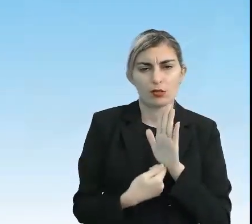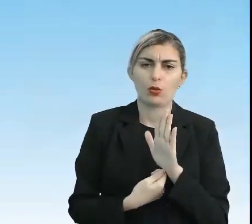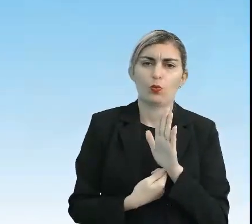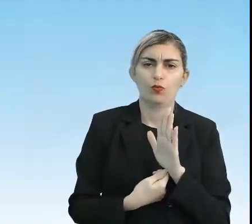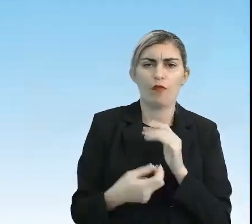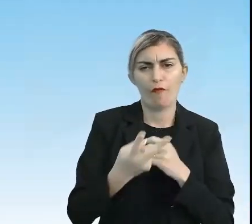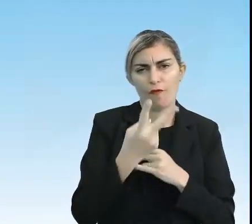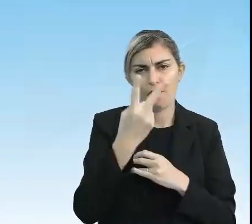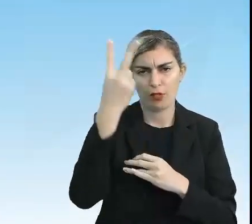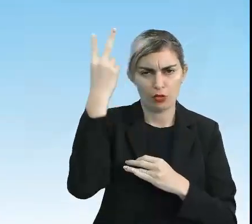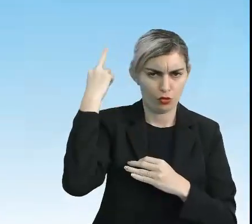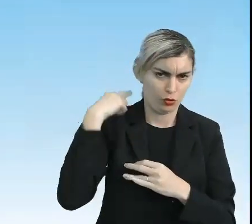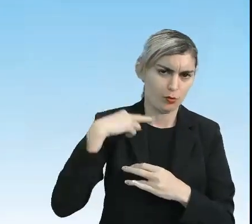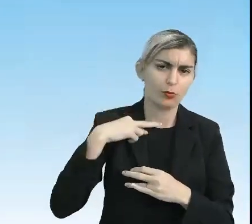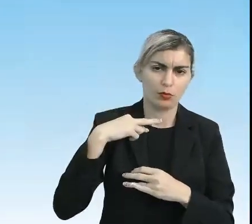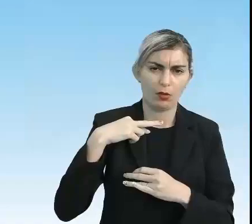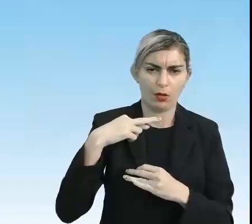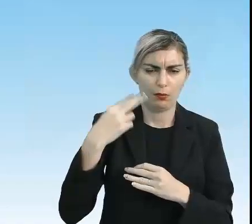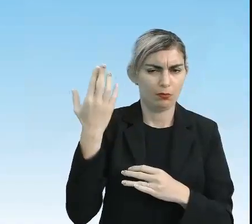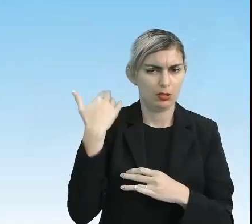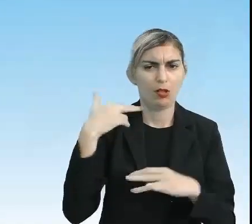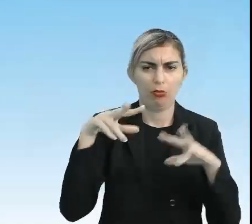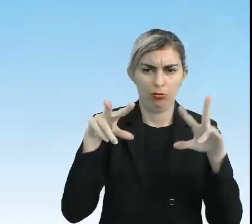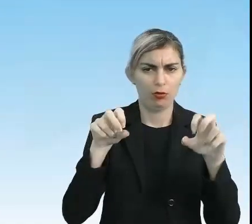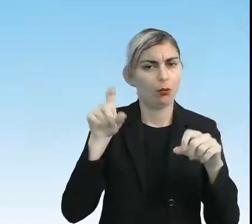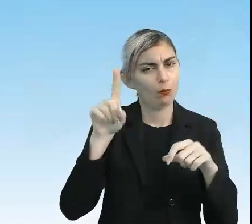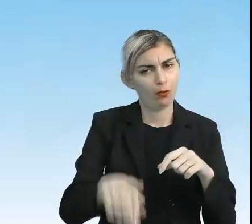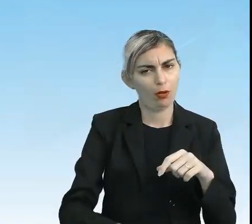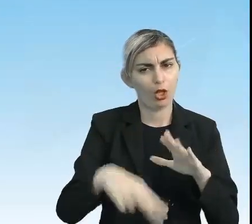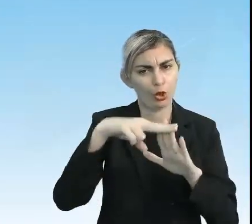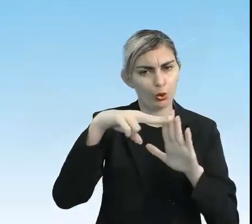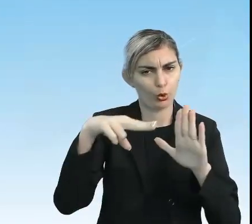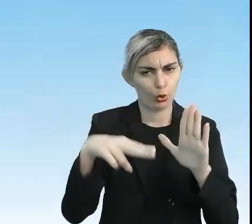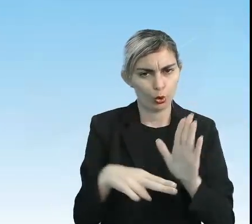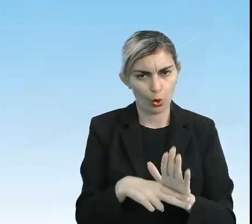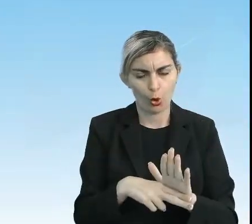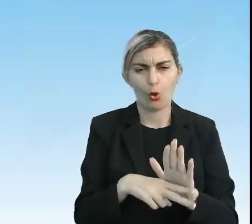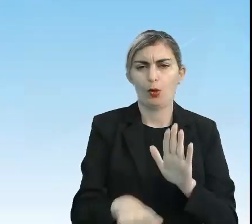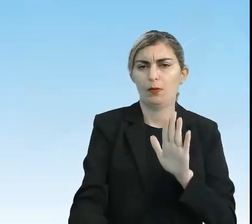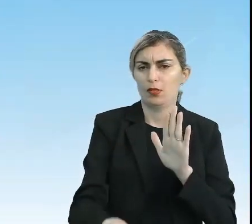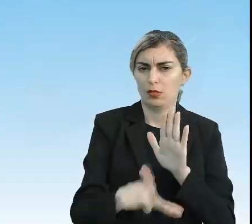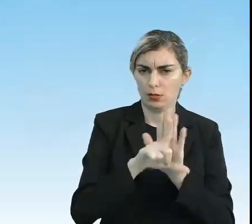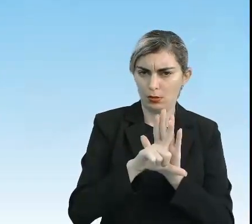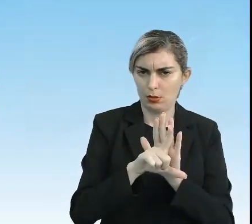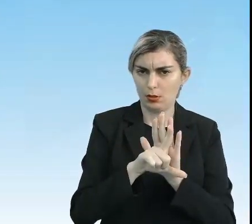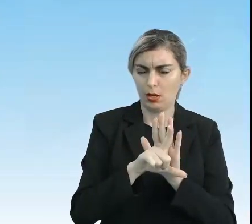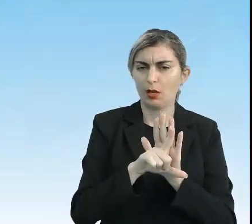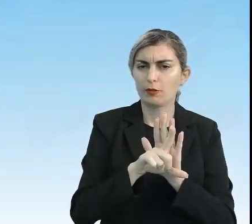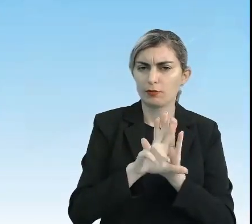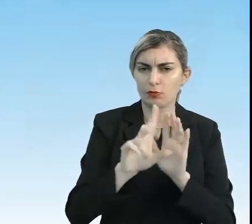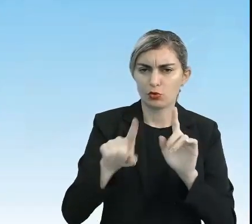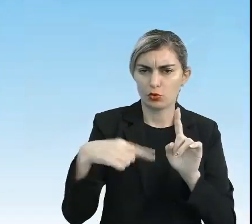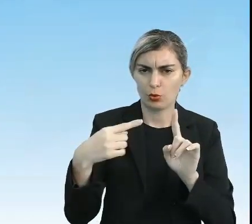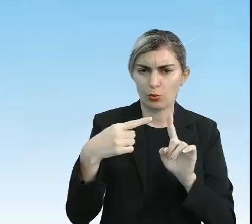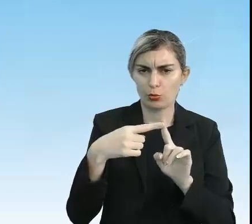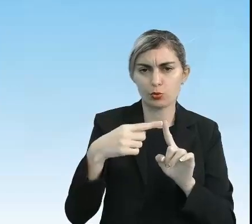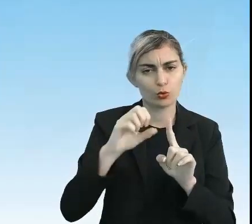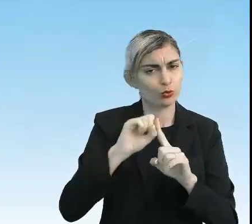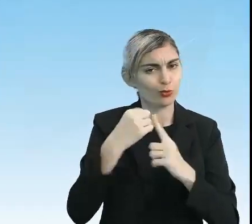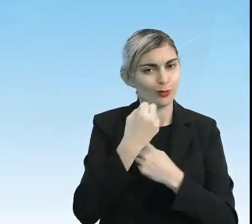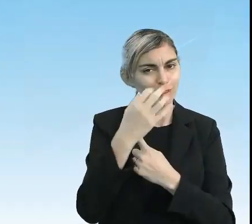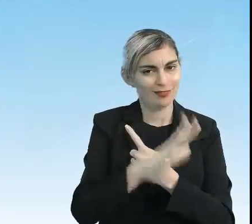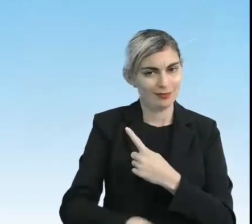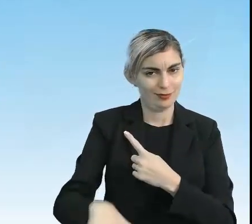do vestibular, de um vestibular, o tema foi as normas e as leis que regem a sociedade.